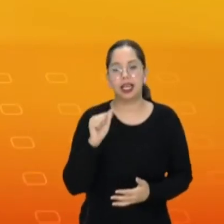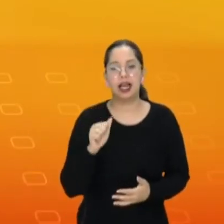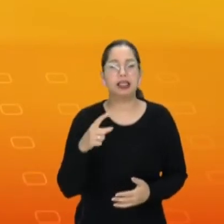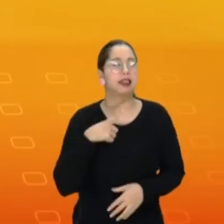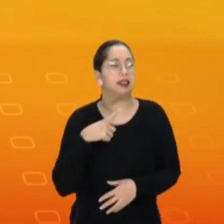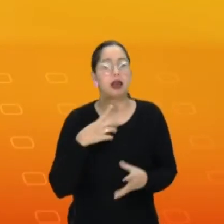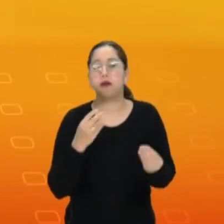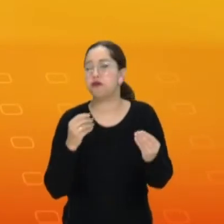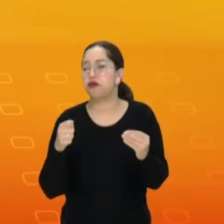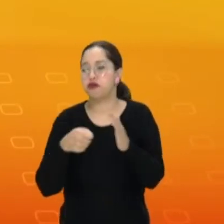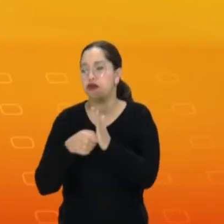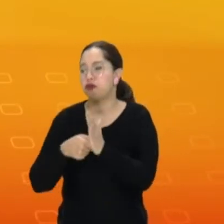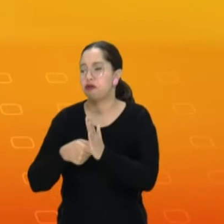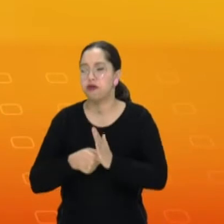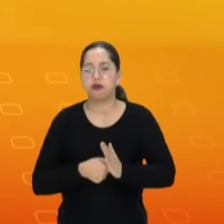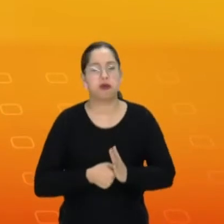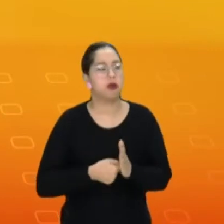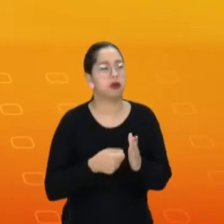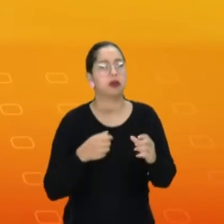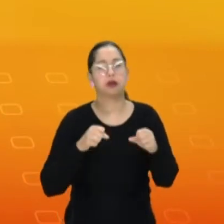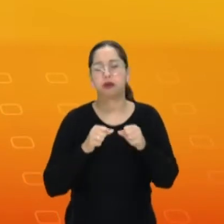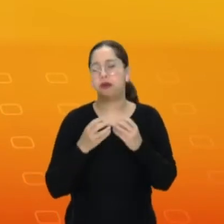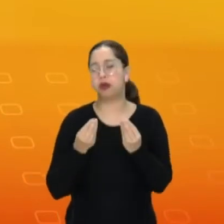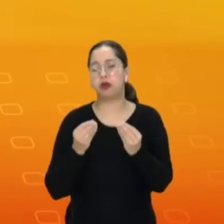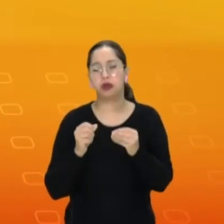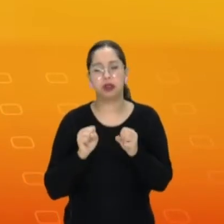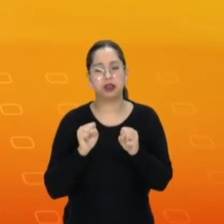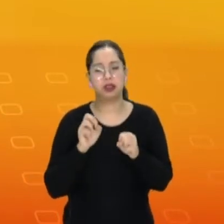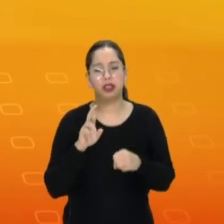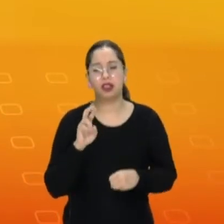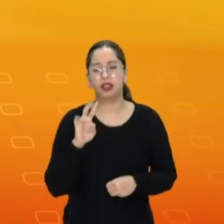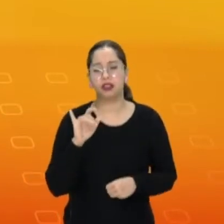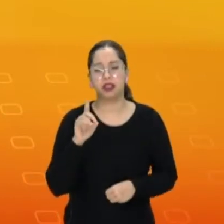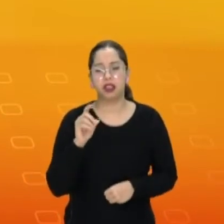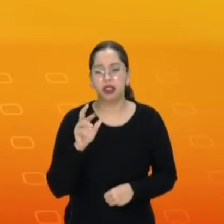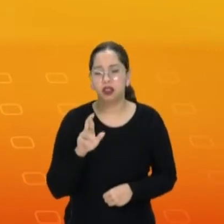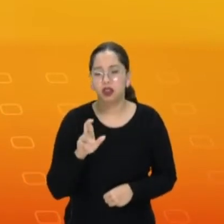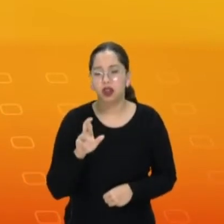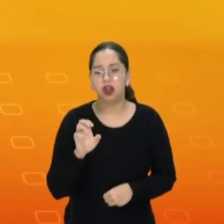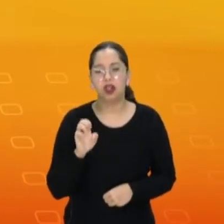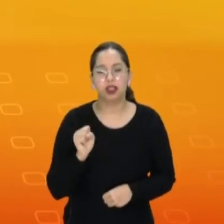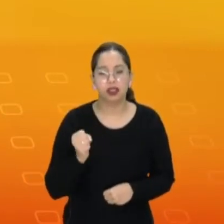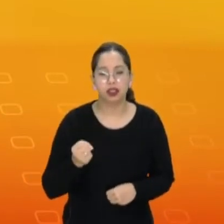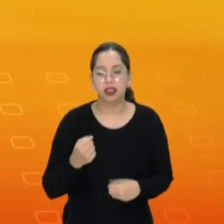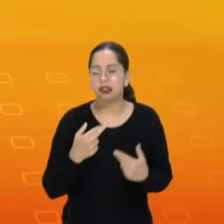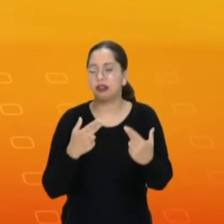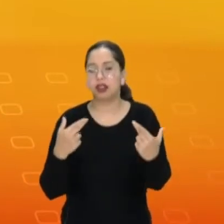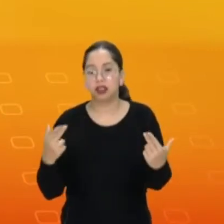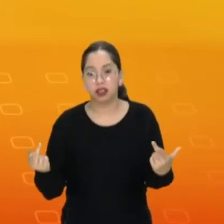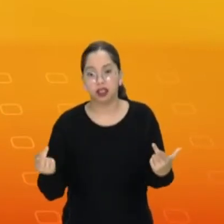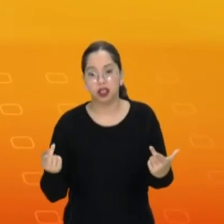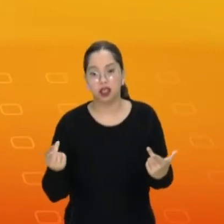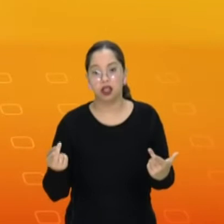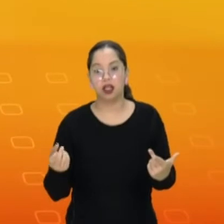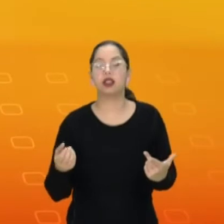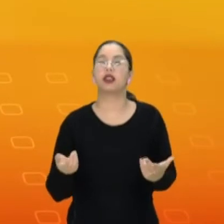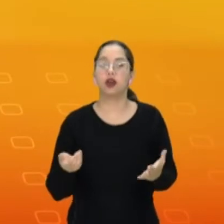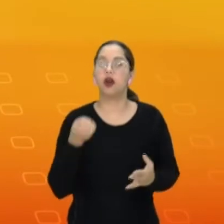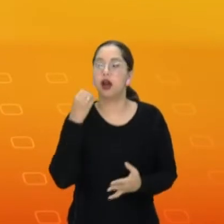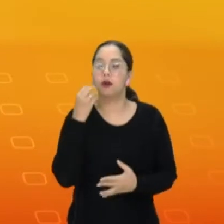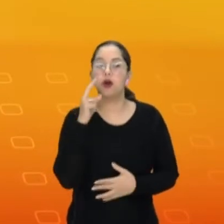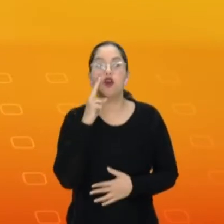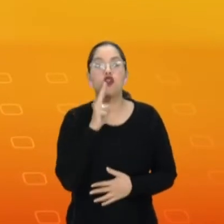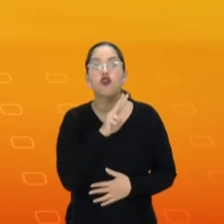dentro distribuidores de servidores vale a pena entrar dentro daquele ambiente olhar o que tem lá